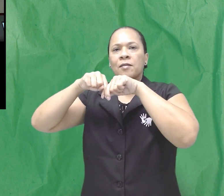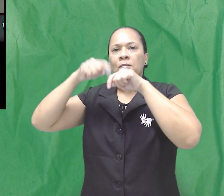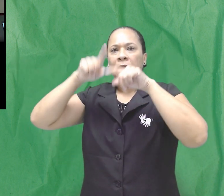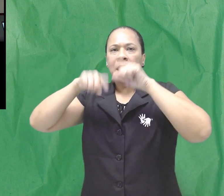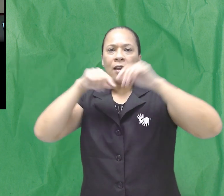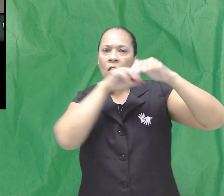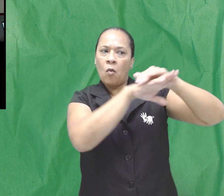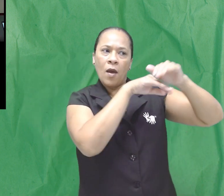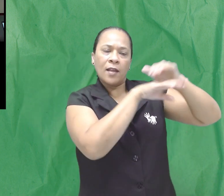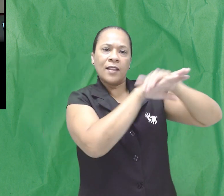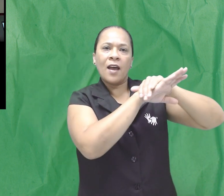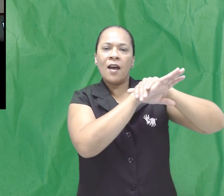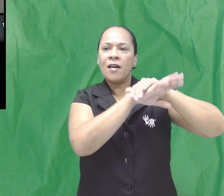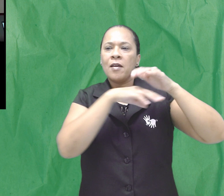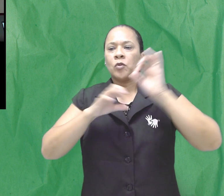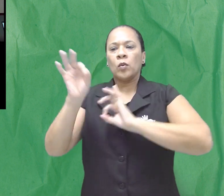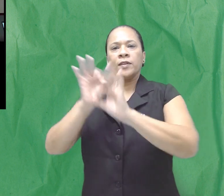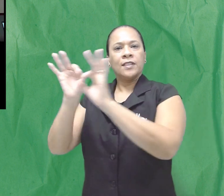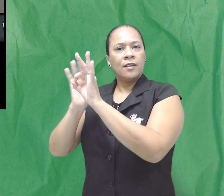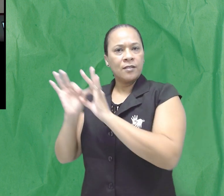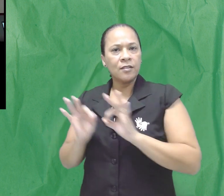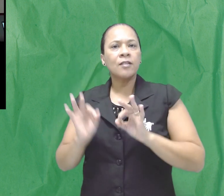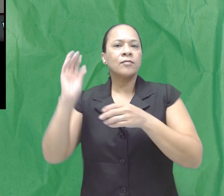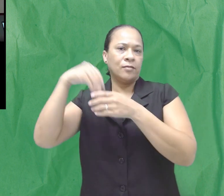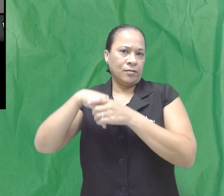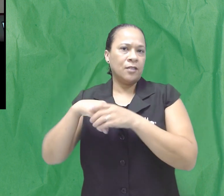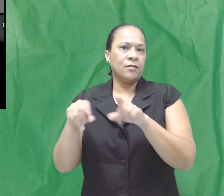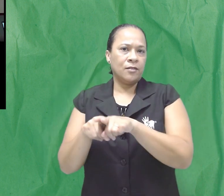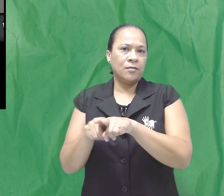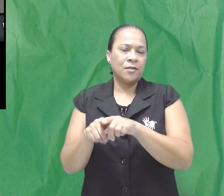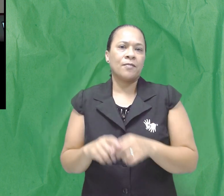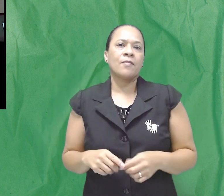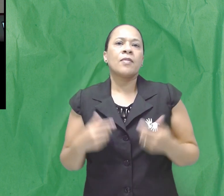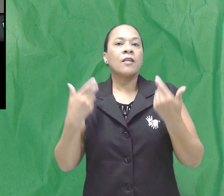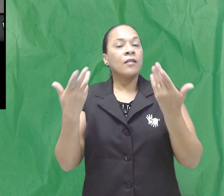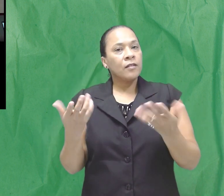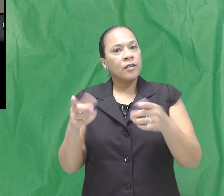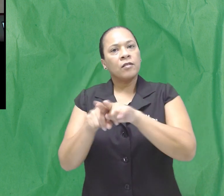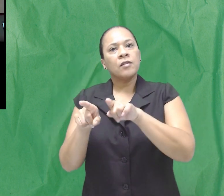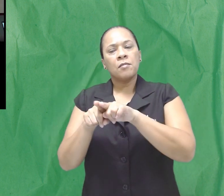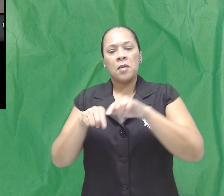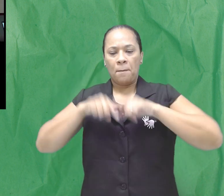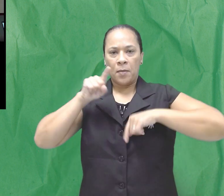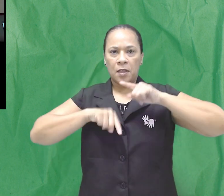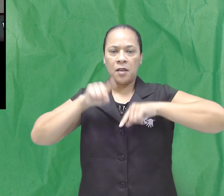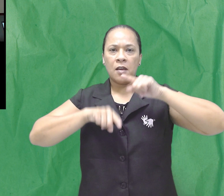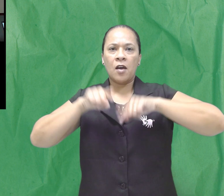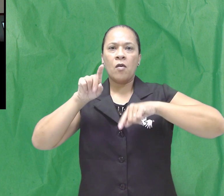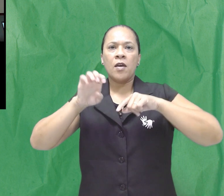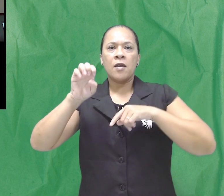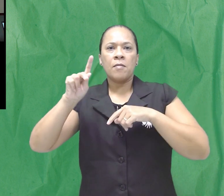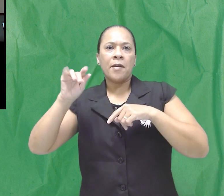pessoas. E, além disso, né, é importante ter a presença de alguns equipamentos de proteção coletiva, como, por